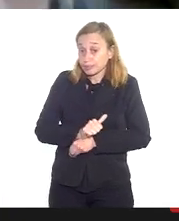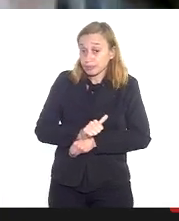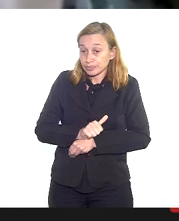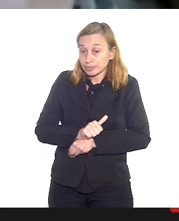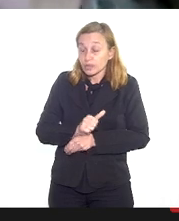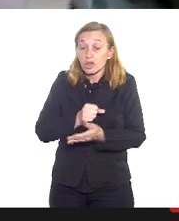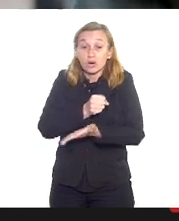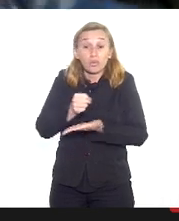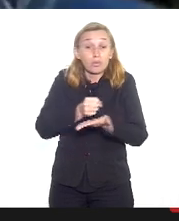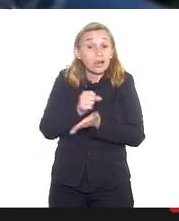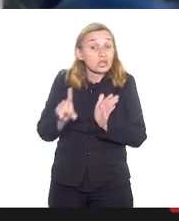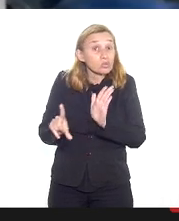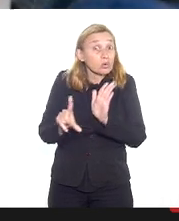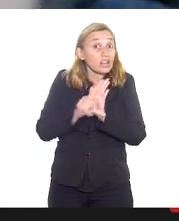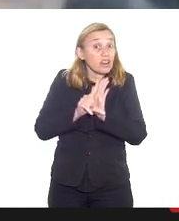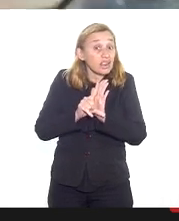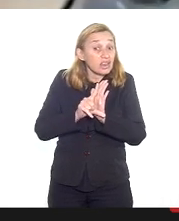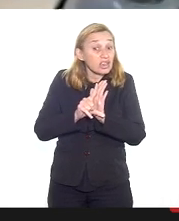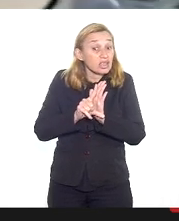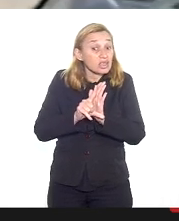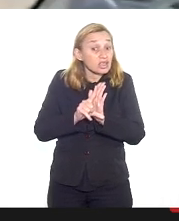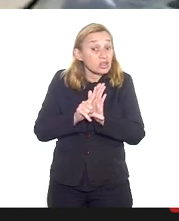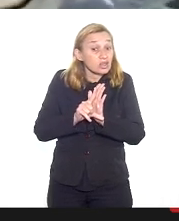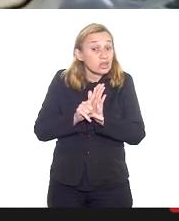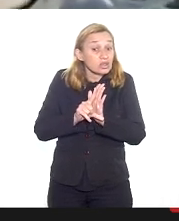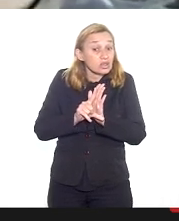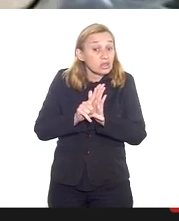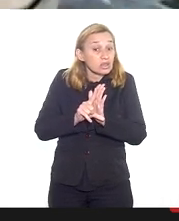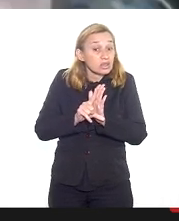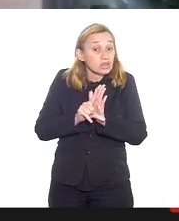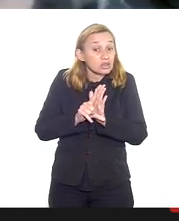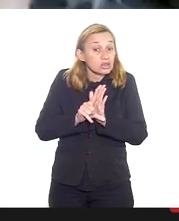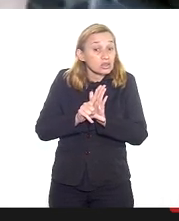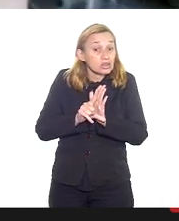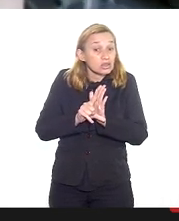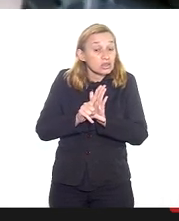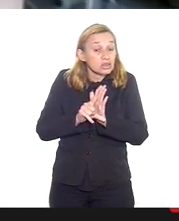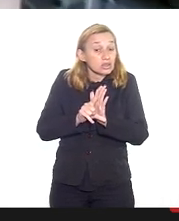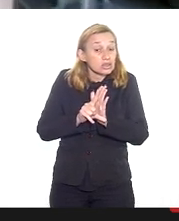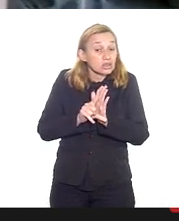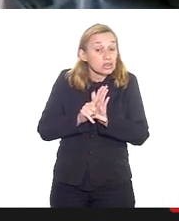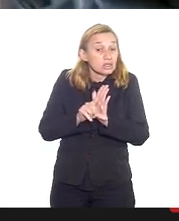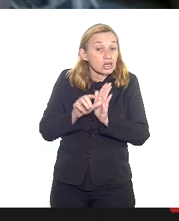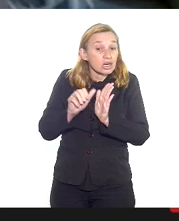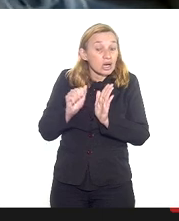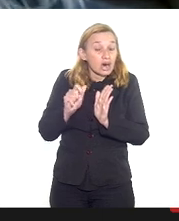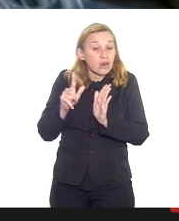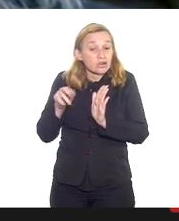com base numa lei que criou os chamados embargos de alçada,